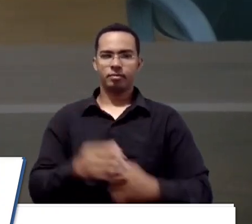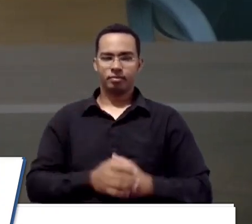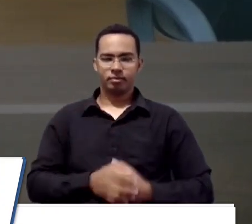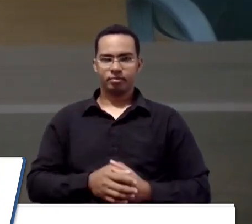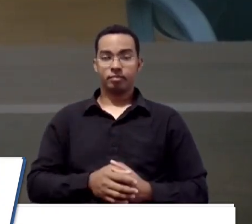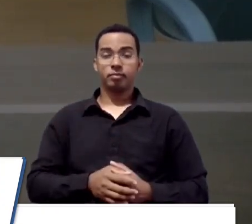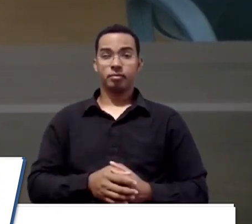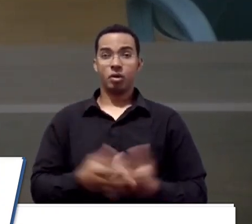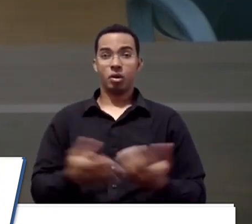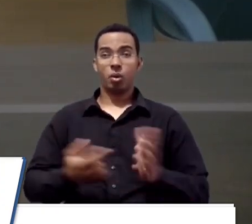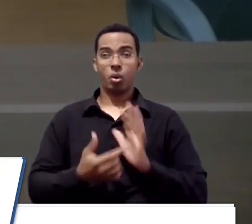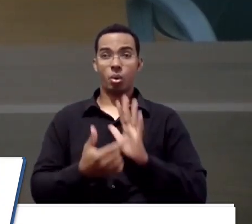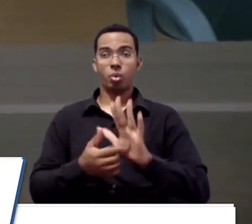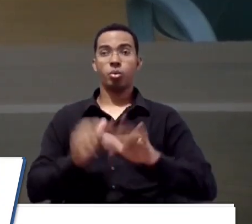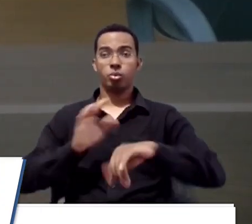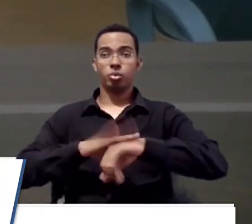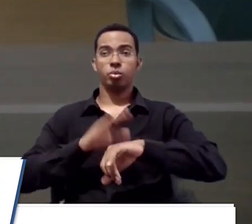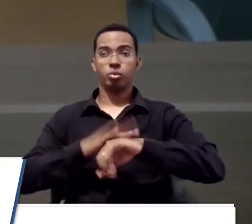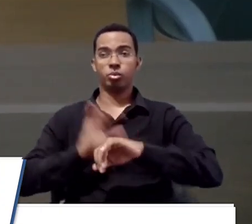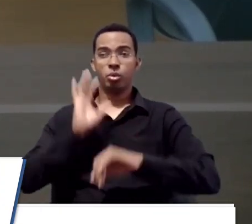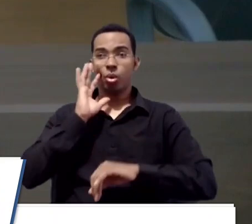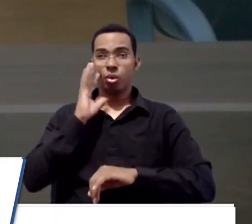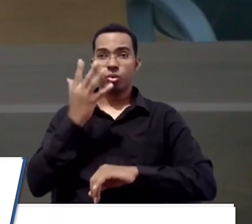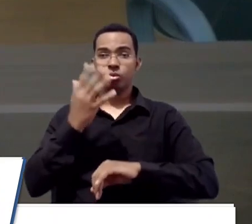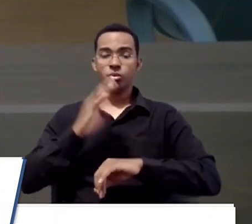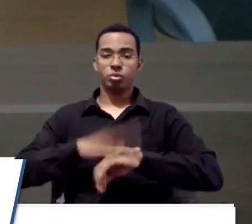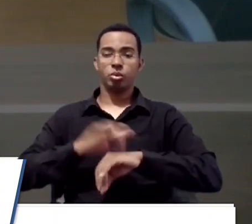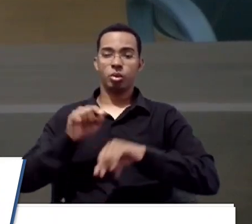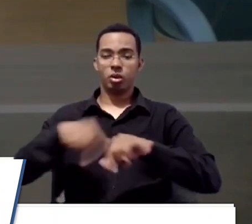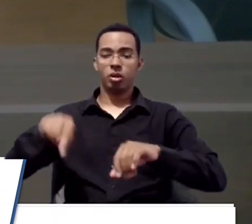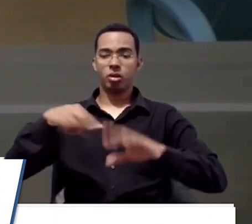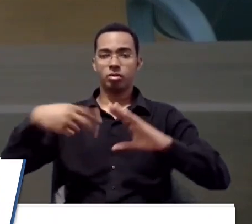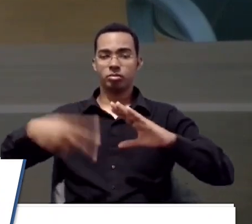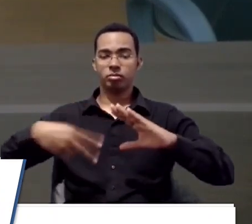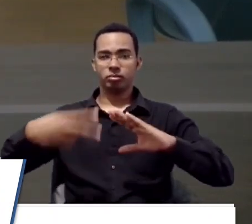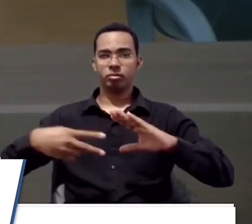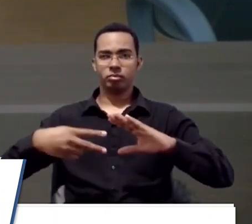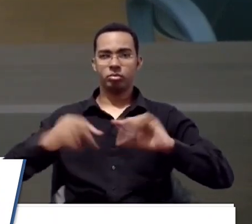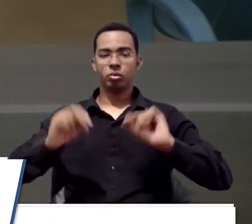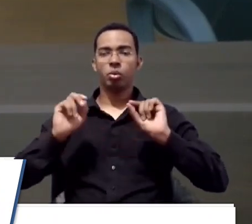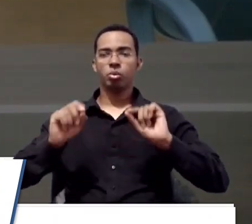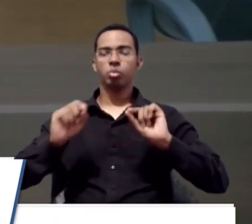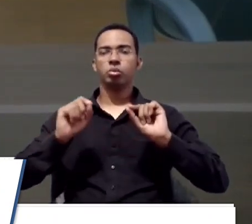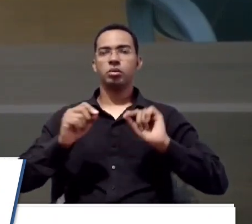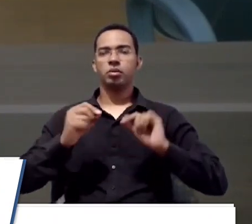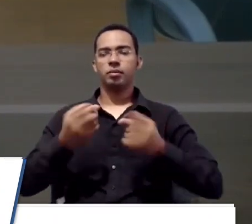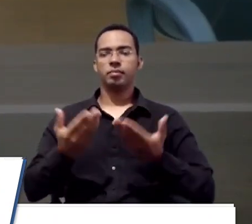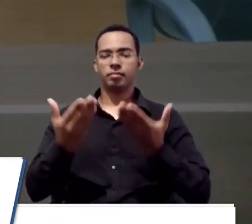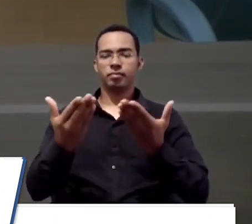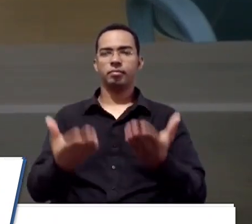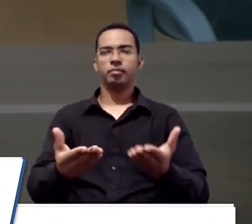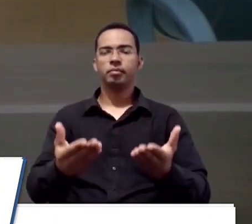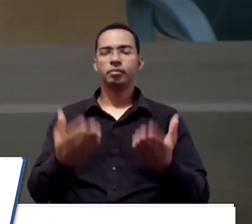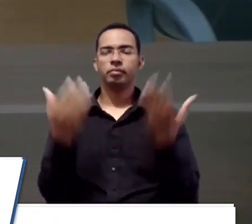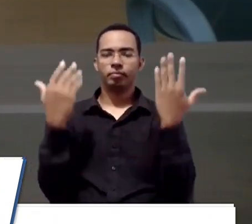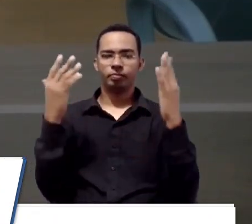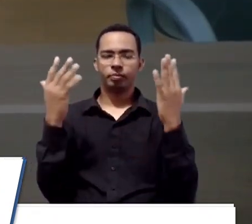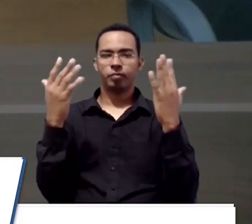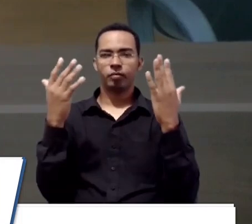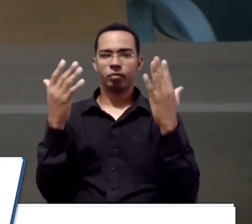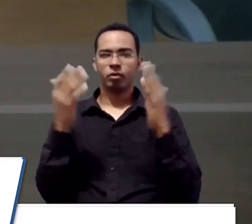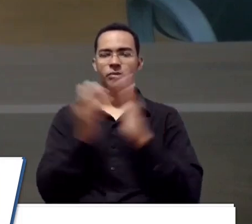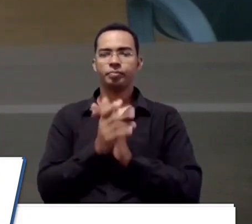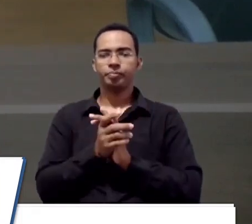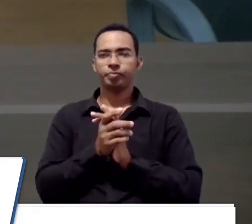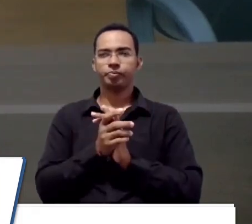Apresento a consideração e deliberação do Augusto Plenário a presença moção de congratulações